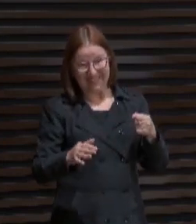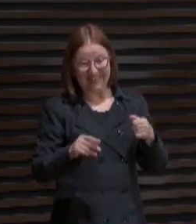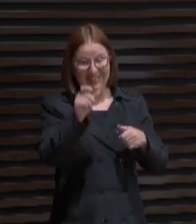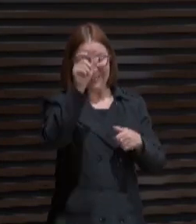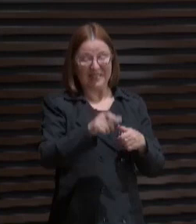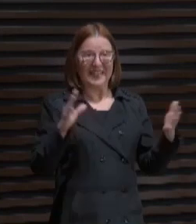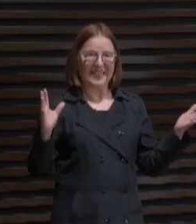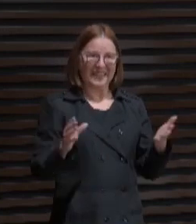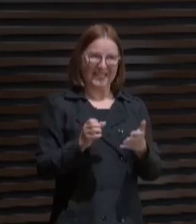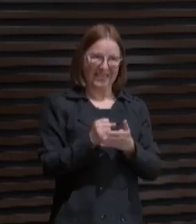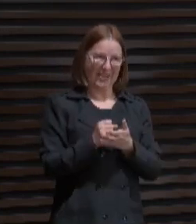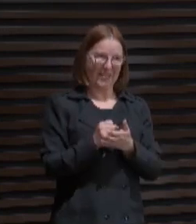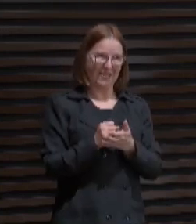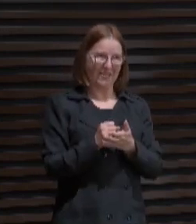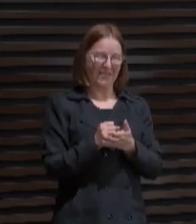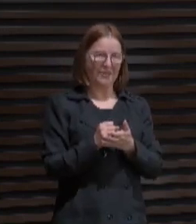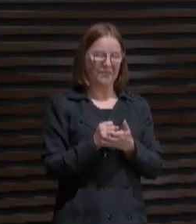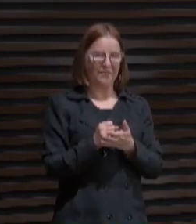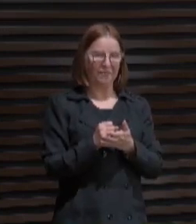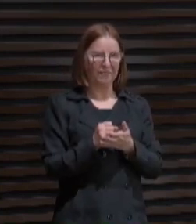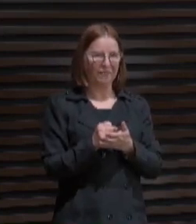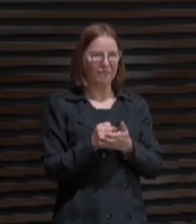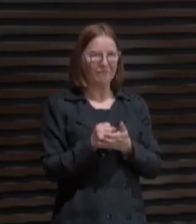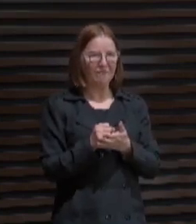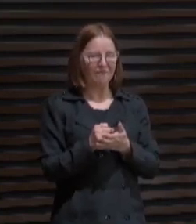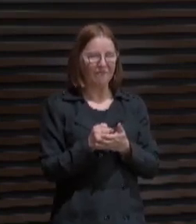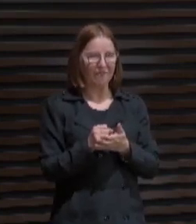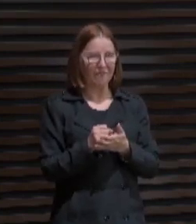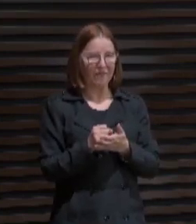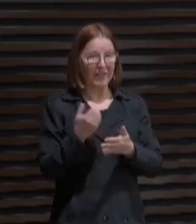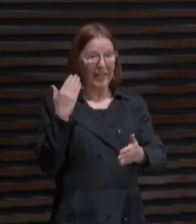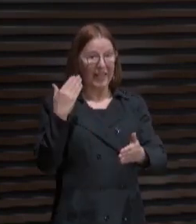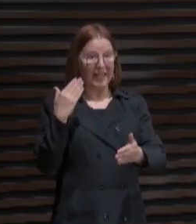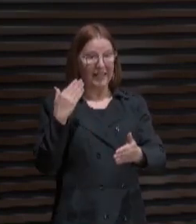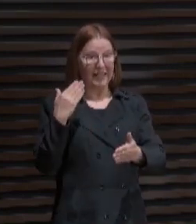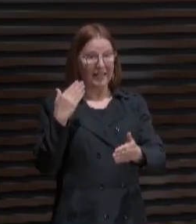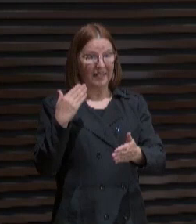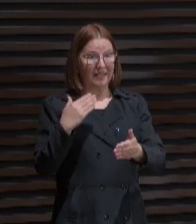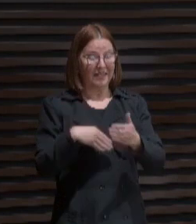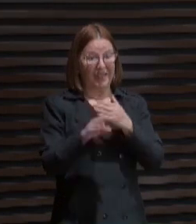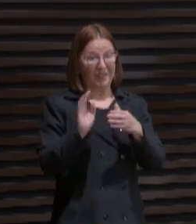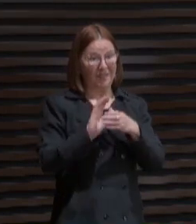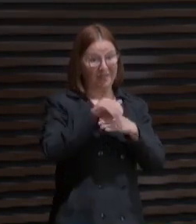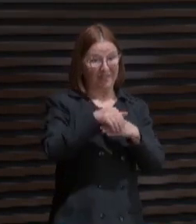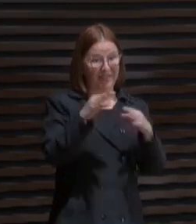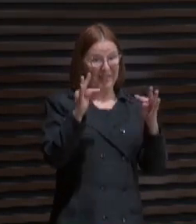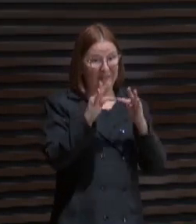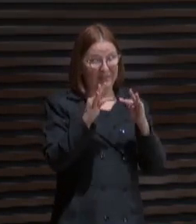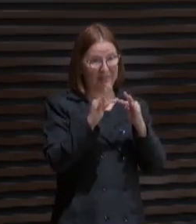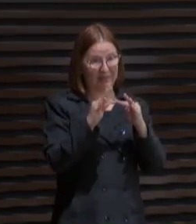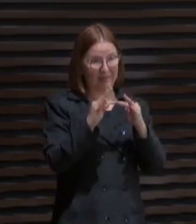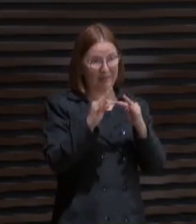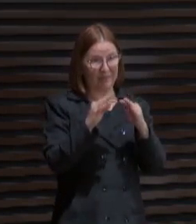e parte em direção ao próximo, para fora do templo. O Evangelho não faz